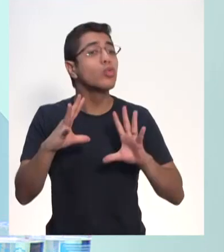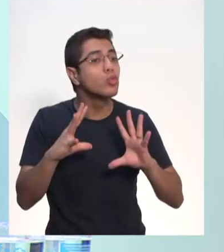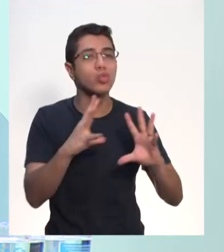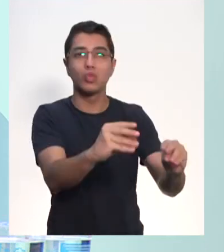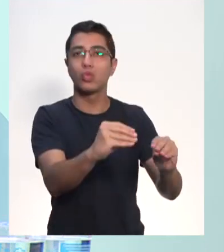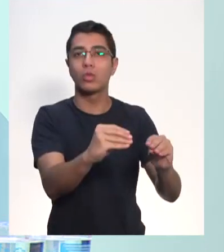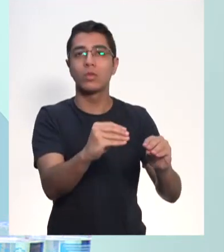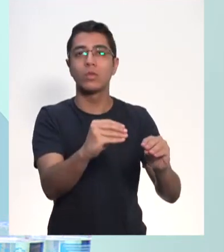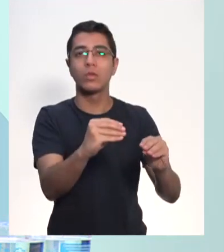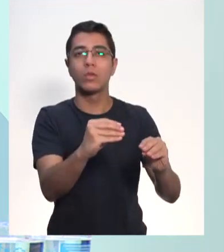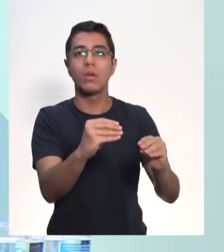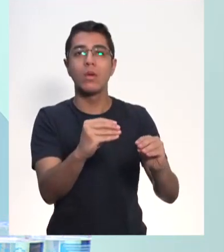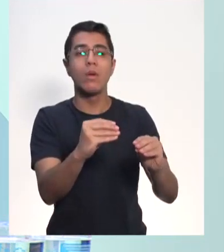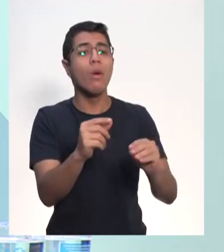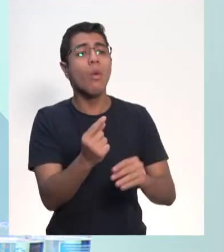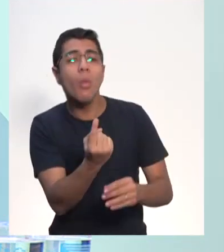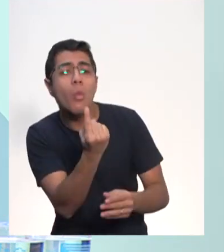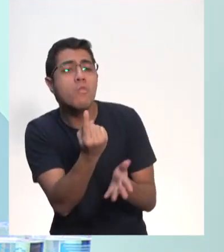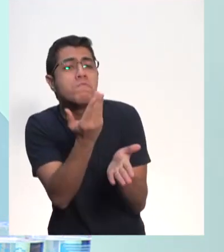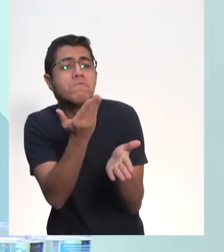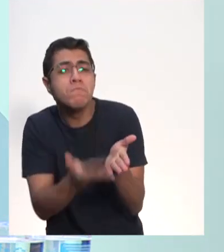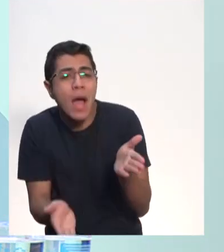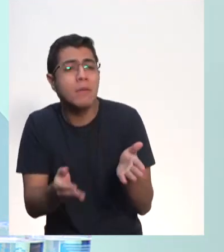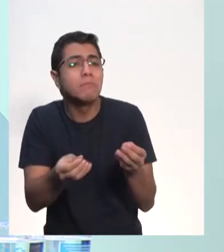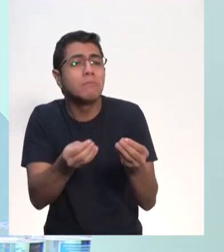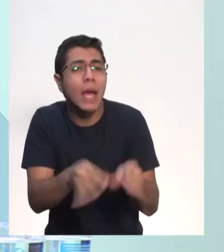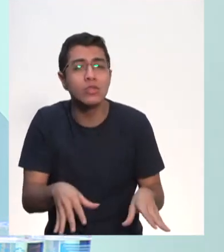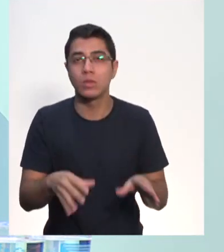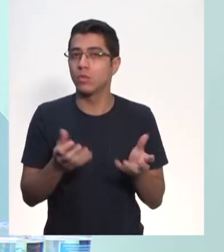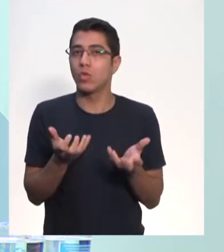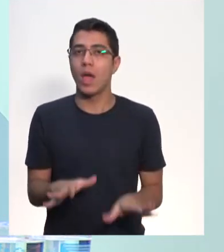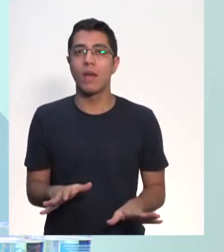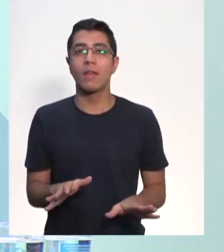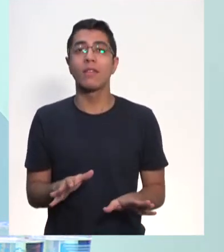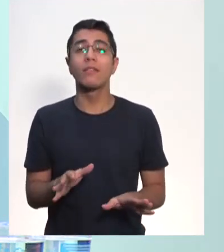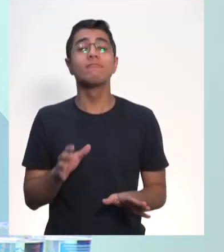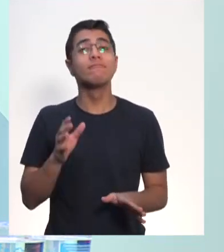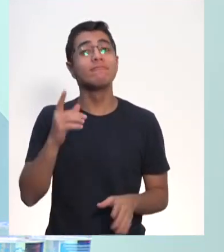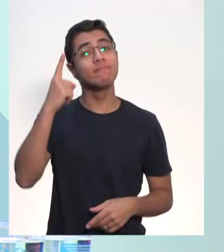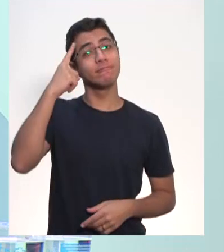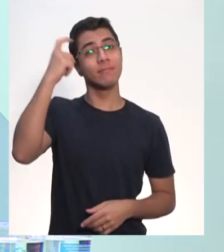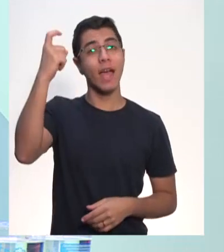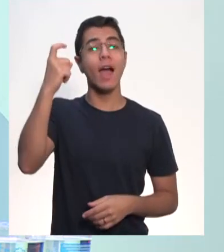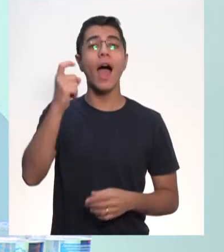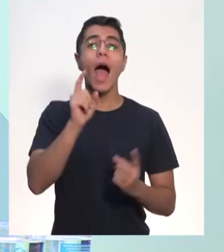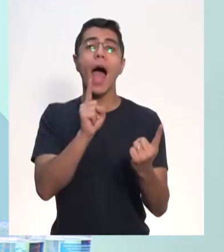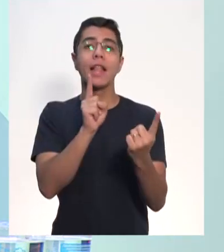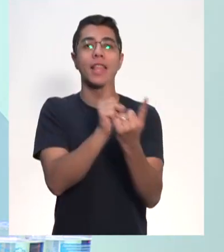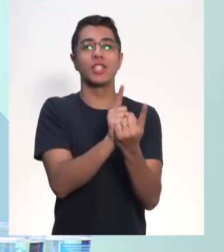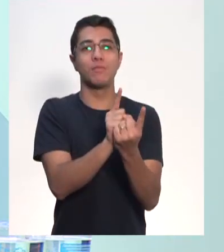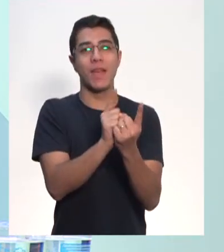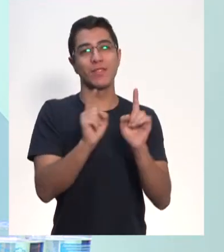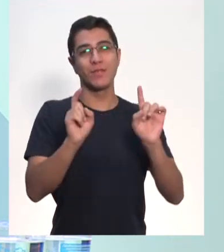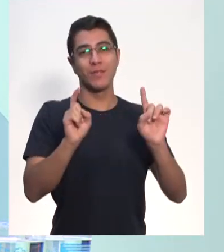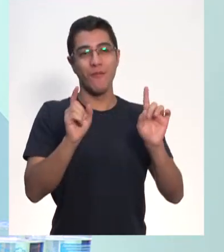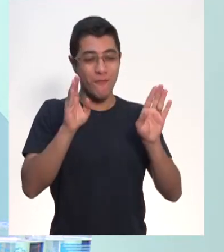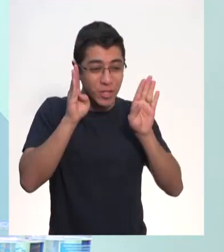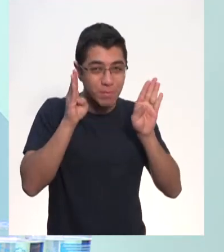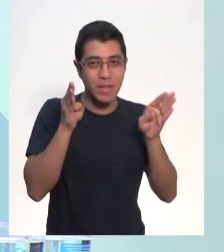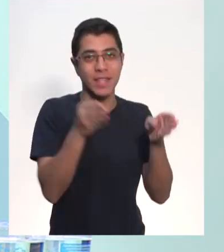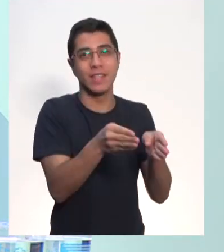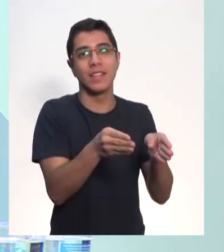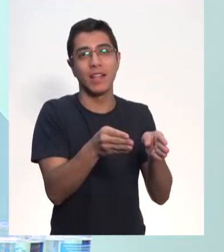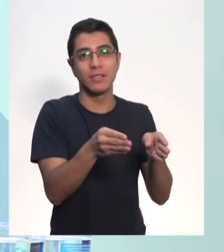todos se apropriem dessas questões do atendimento especializado, e não somente quem está vivenciando naquele momento, né? É importante